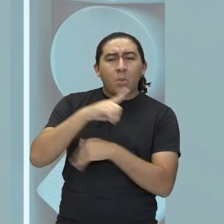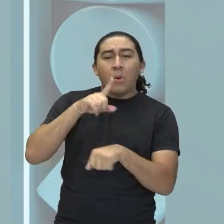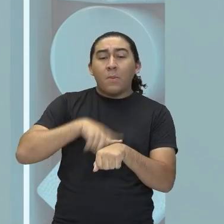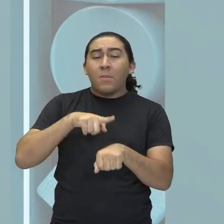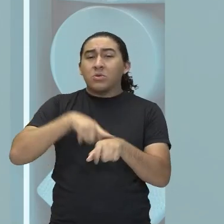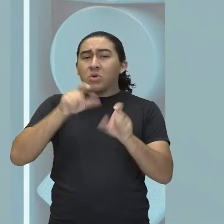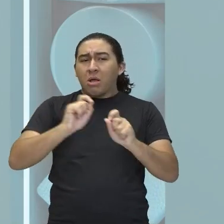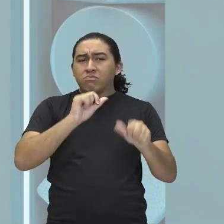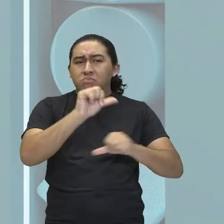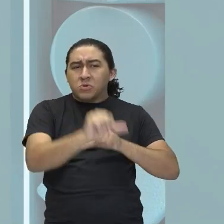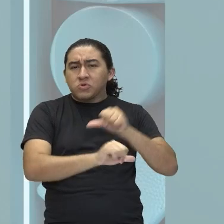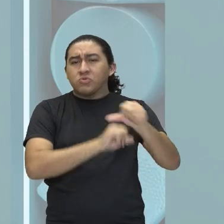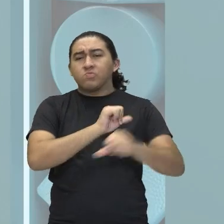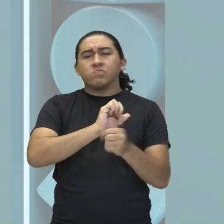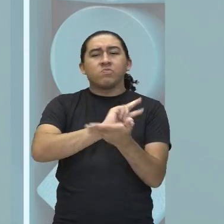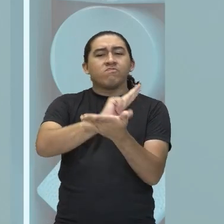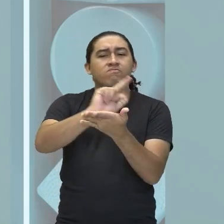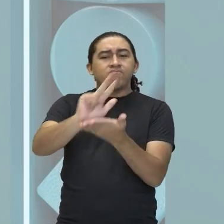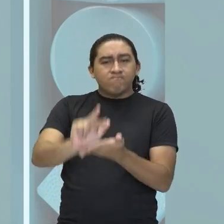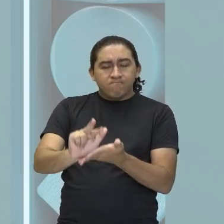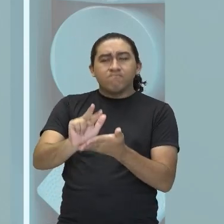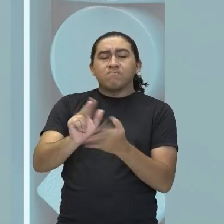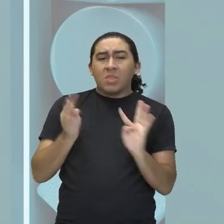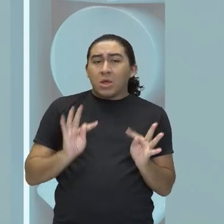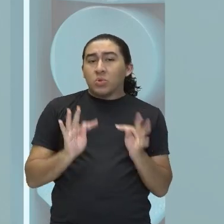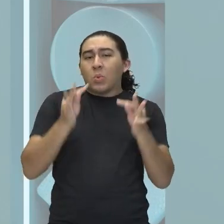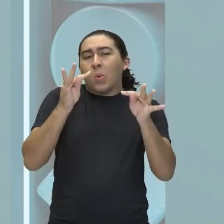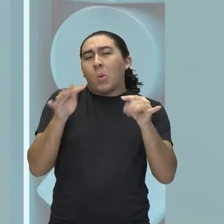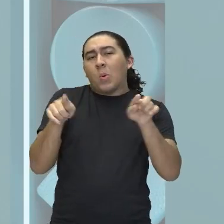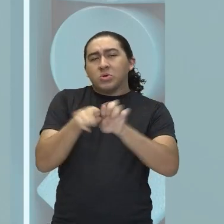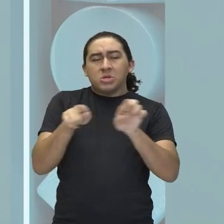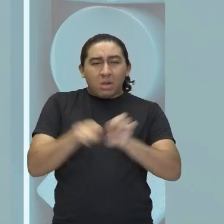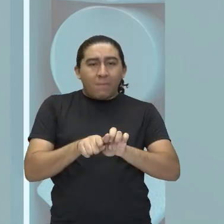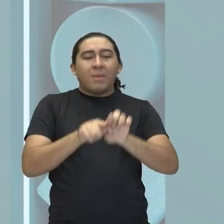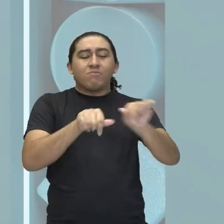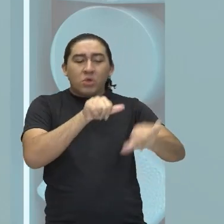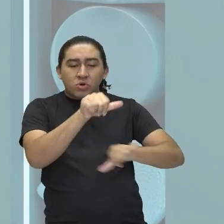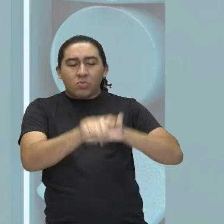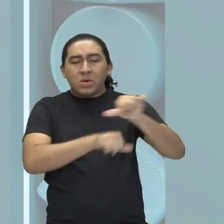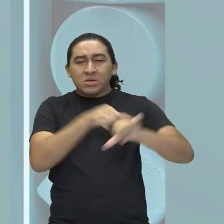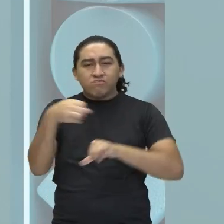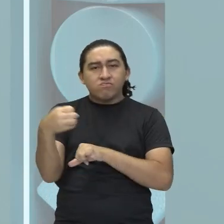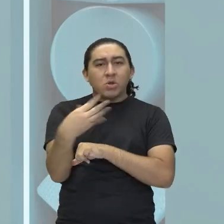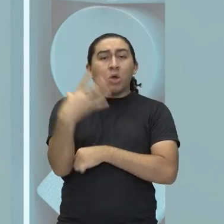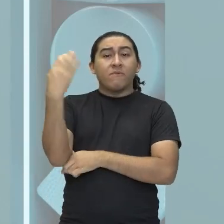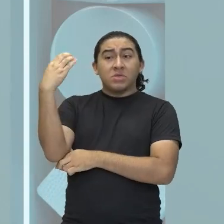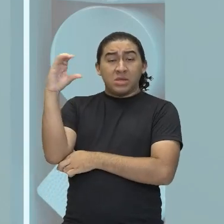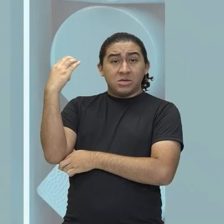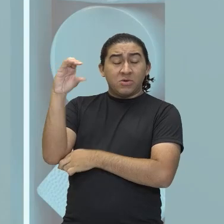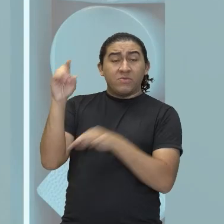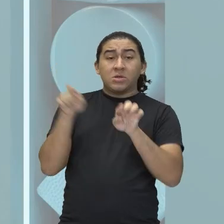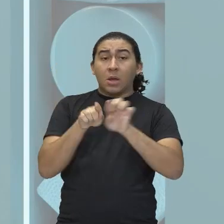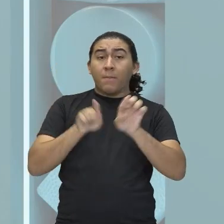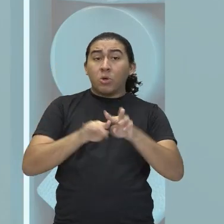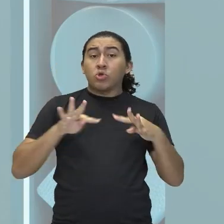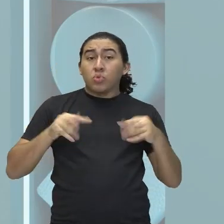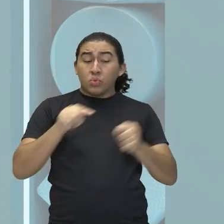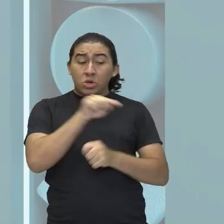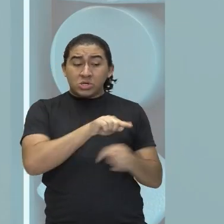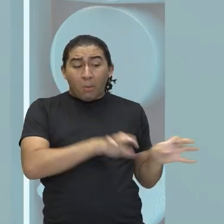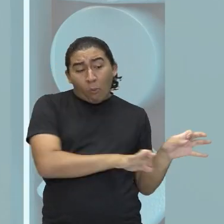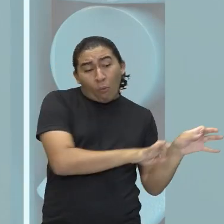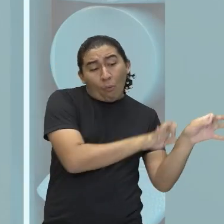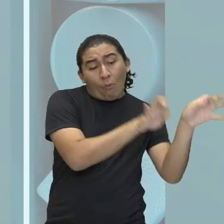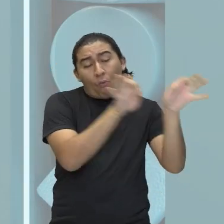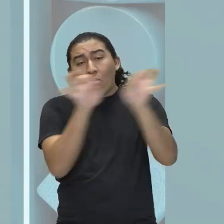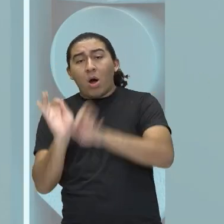muitas mudanças, certo? Tecnológicas, mudanças e inovações científicas, e tudo isso culminou